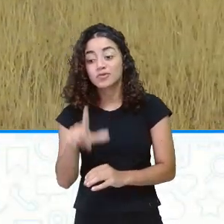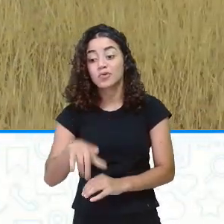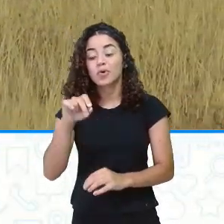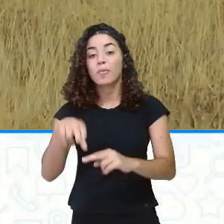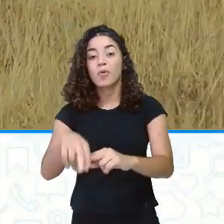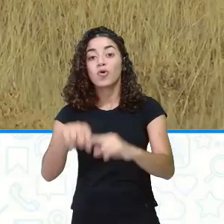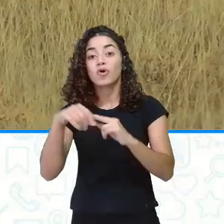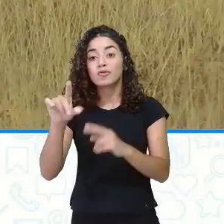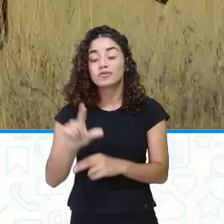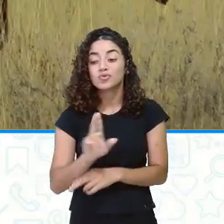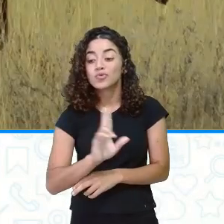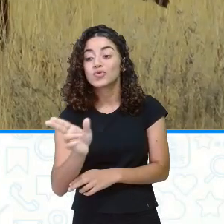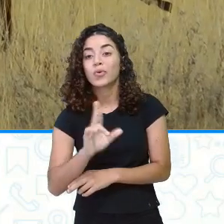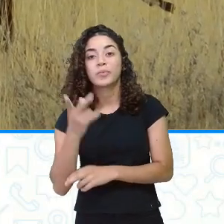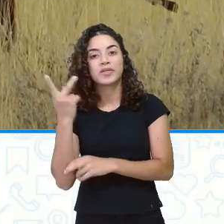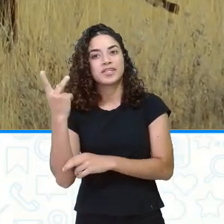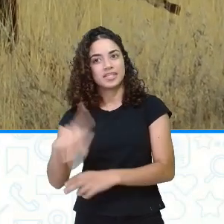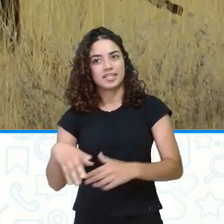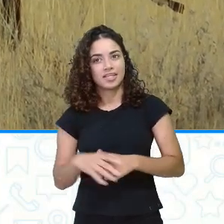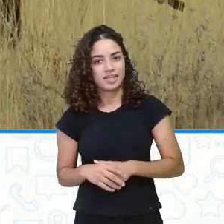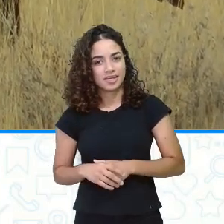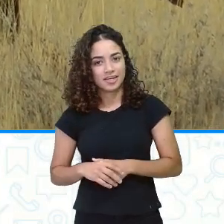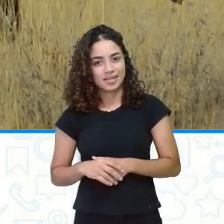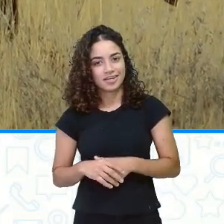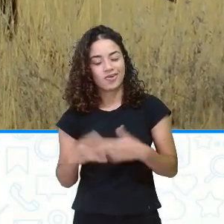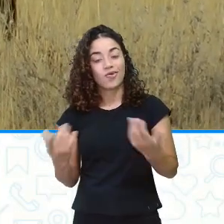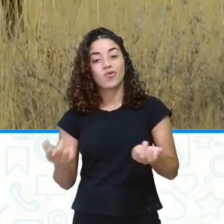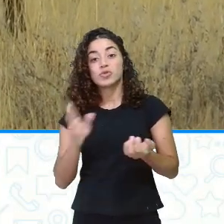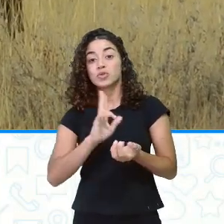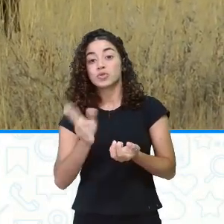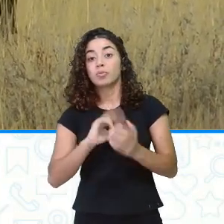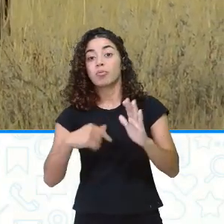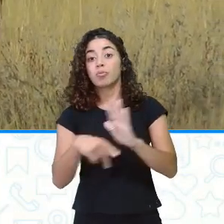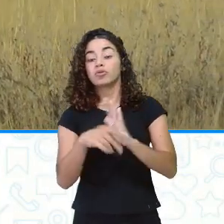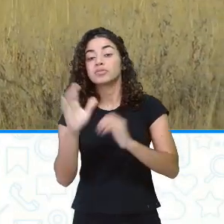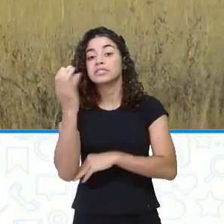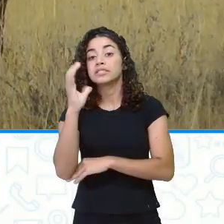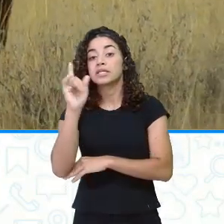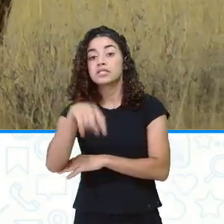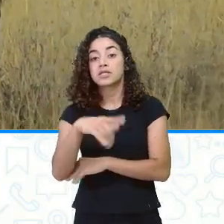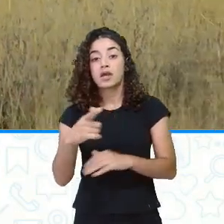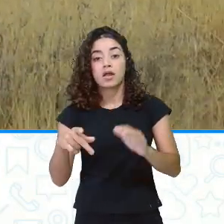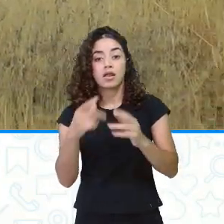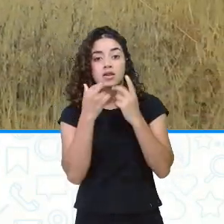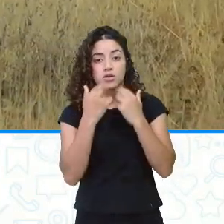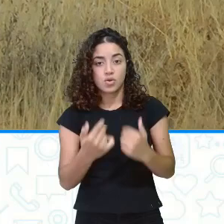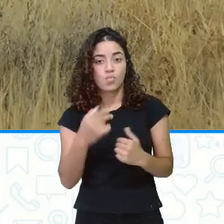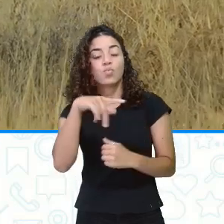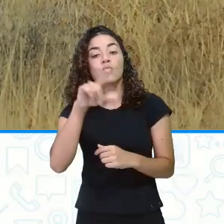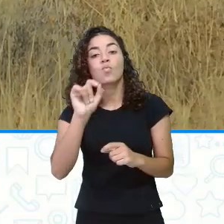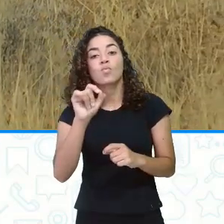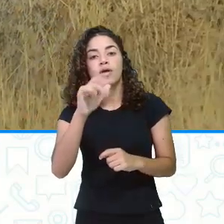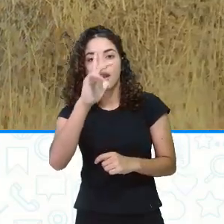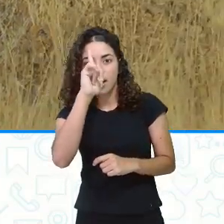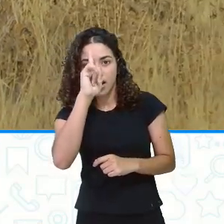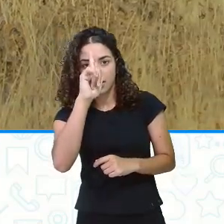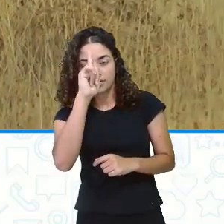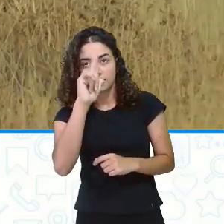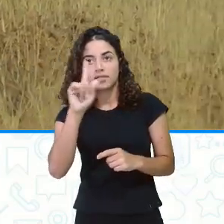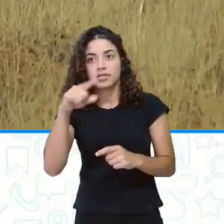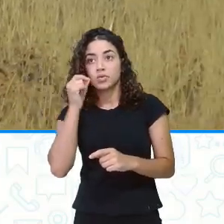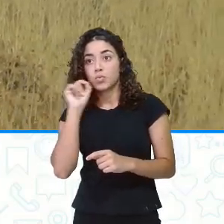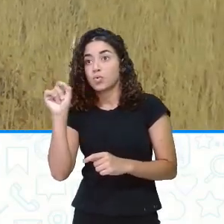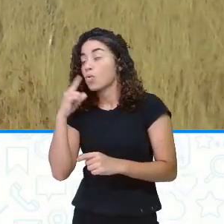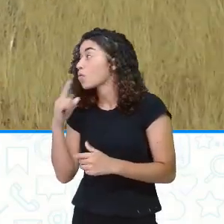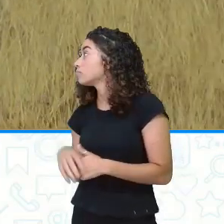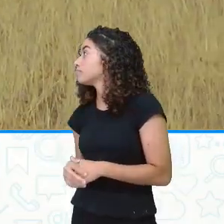nome, secretário. Olha só, o nome científico que é em latim, como eu já expliquei para vocês, ó,